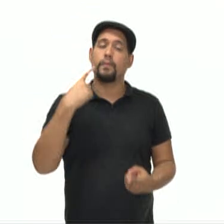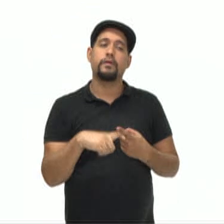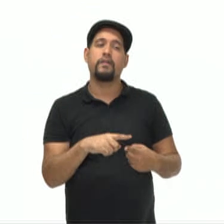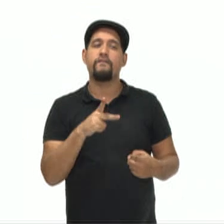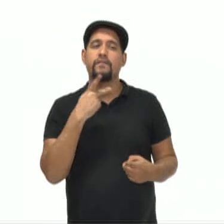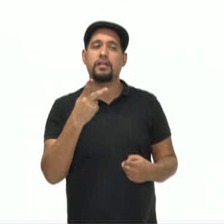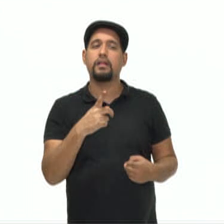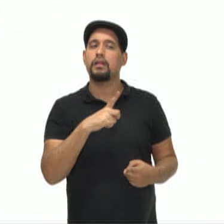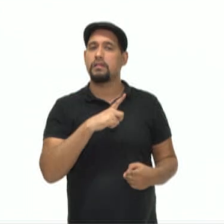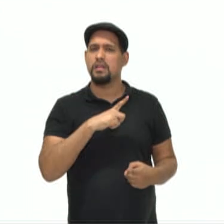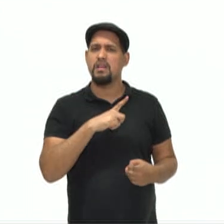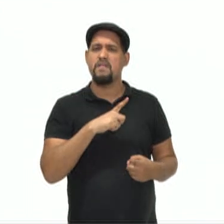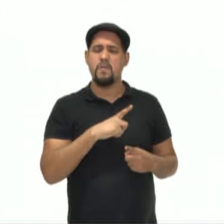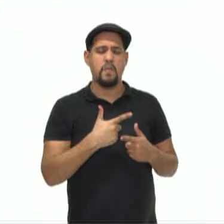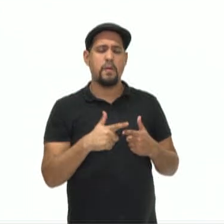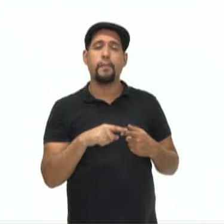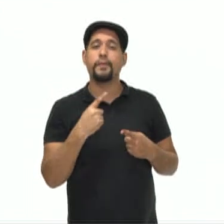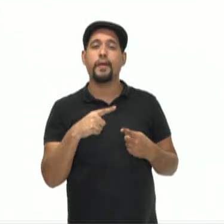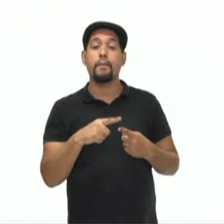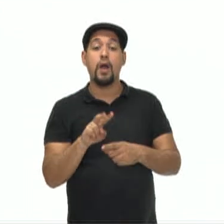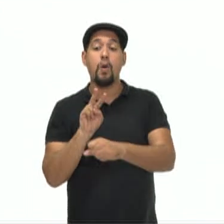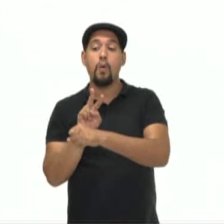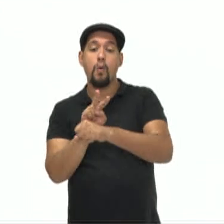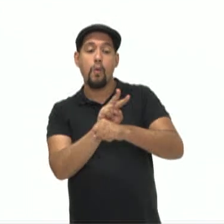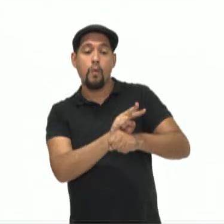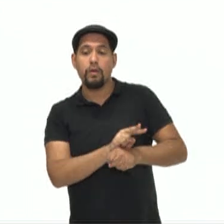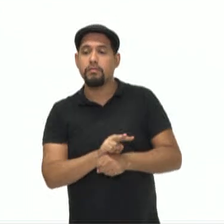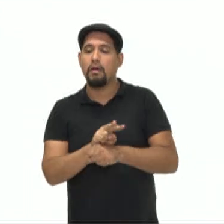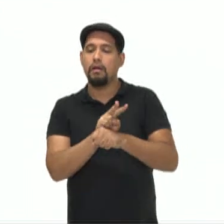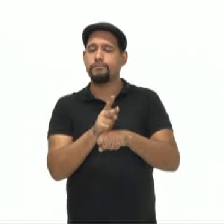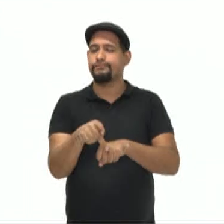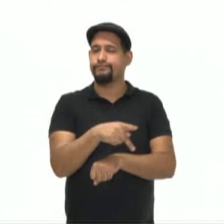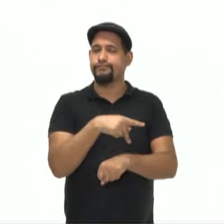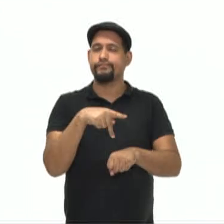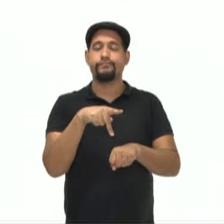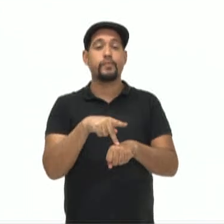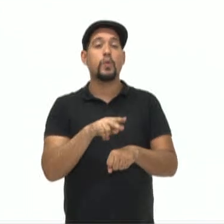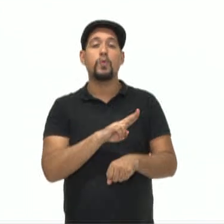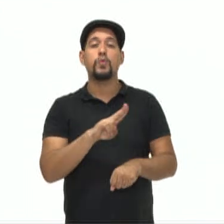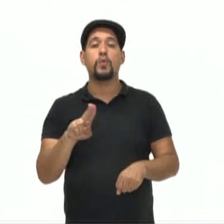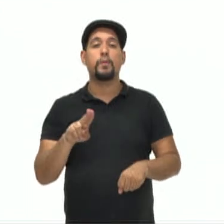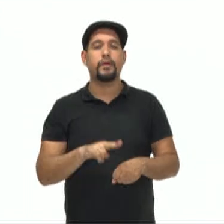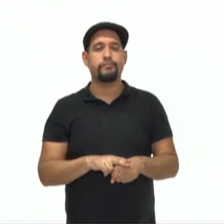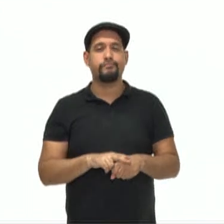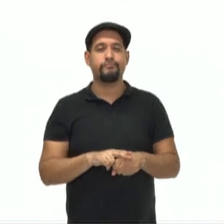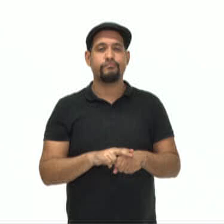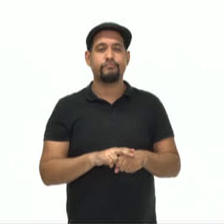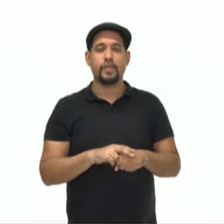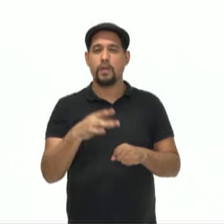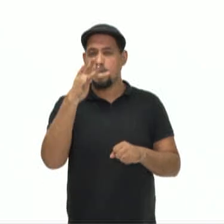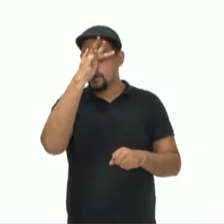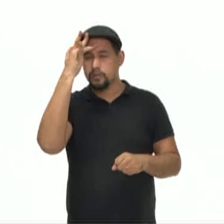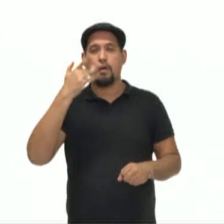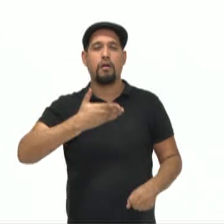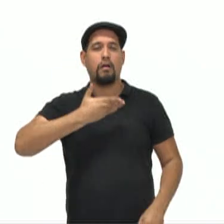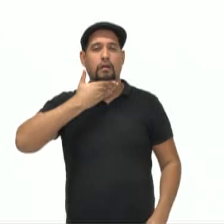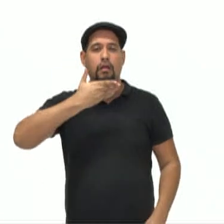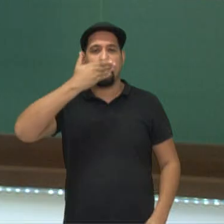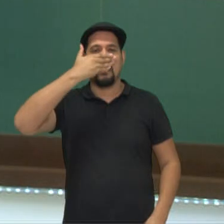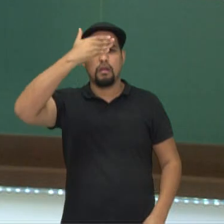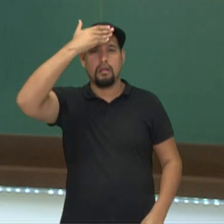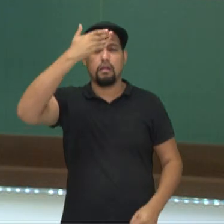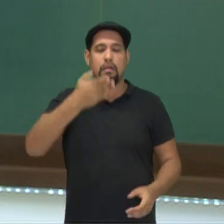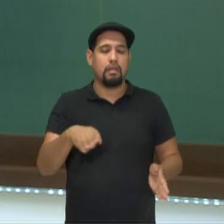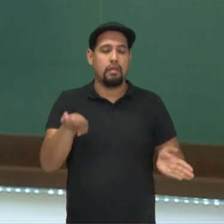afirmando ter cometido os ataques para proteger o país do que chama de invasão muçulmana. Então